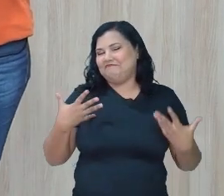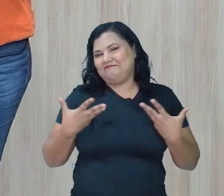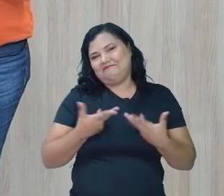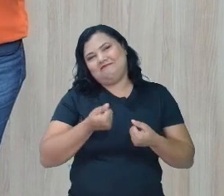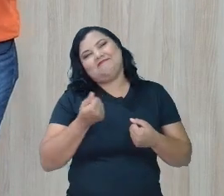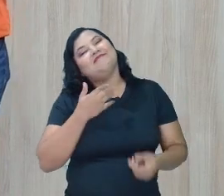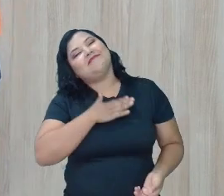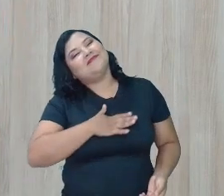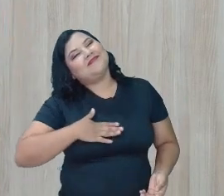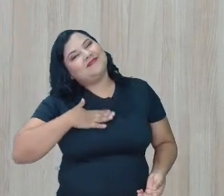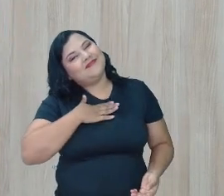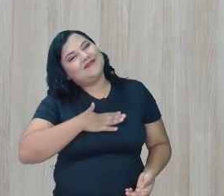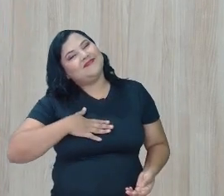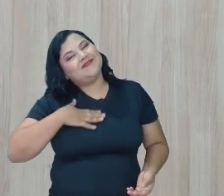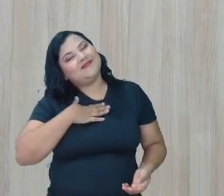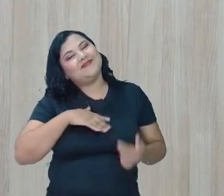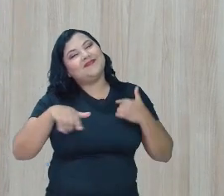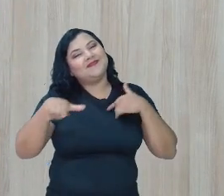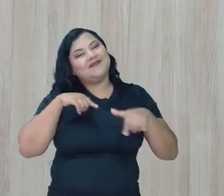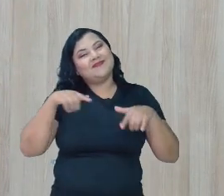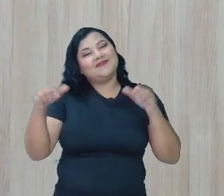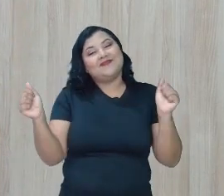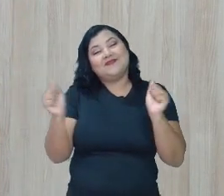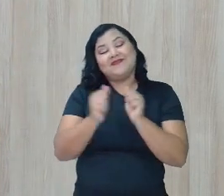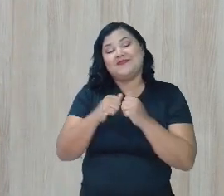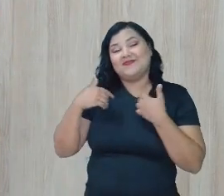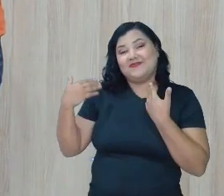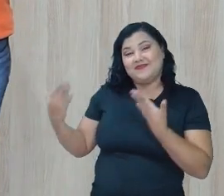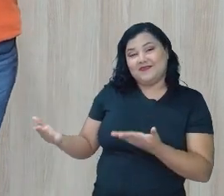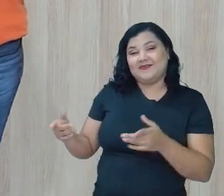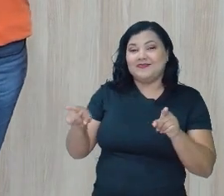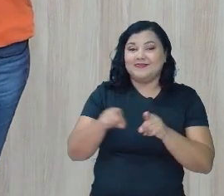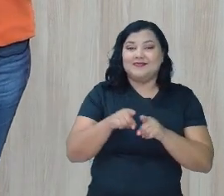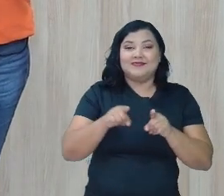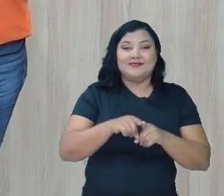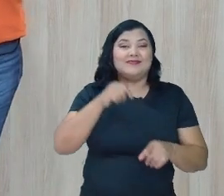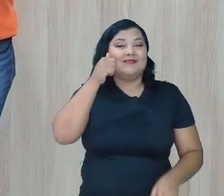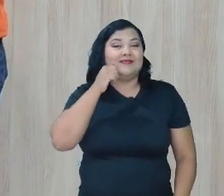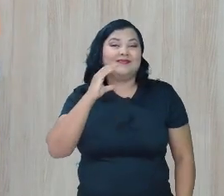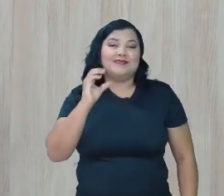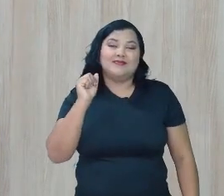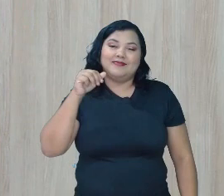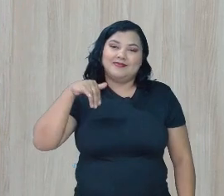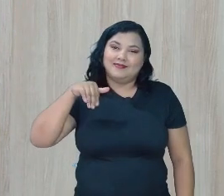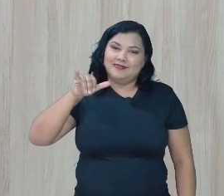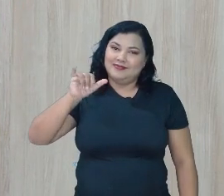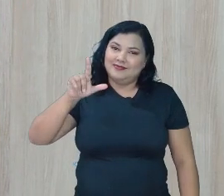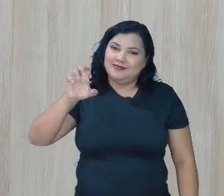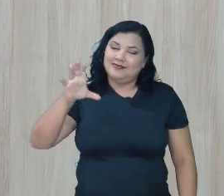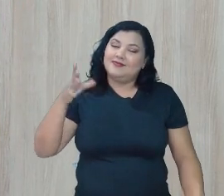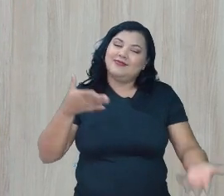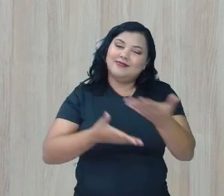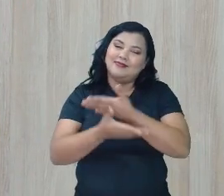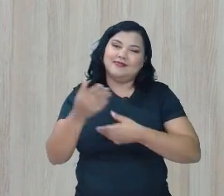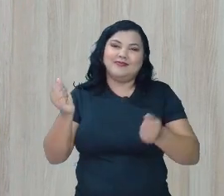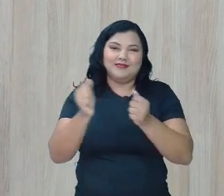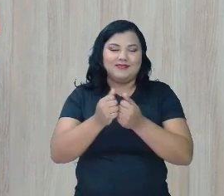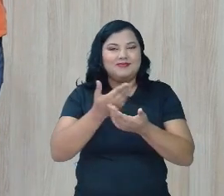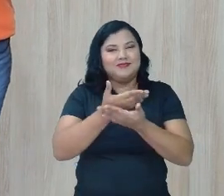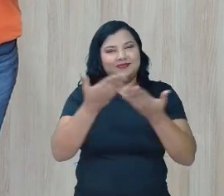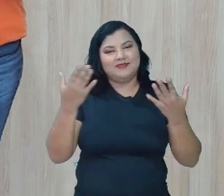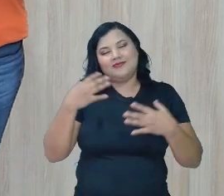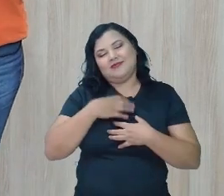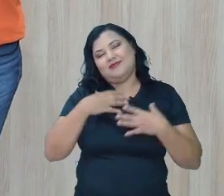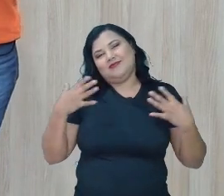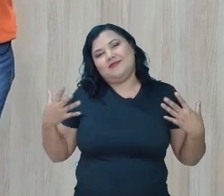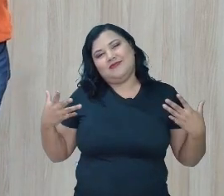gosto, sabe, de trabalhar com ela, com Camille Borba, que faz essa interação com vocês de forma maravilhosa